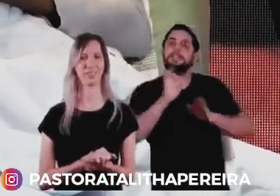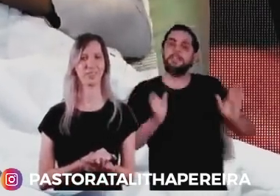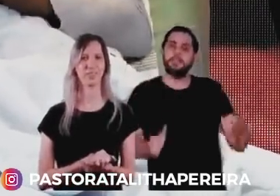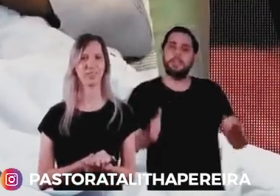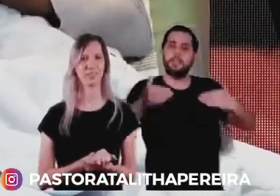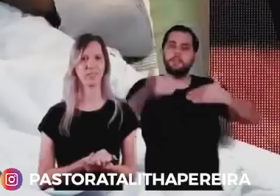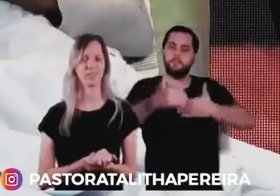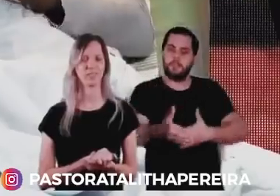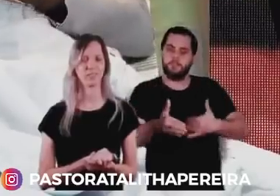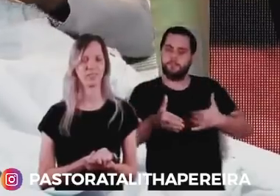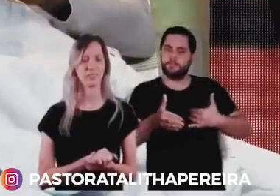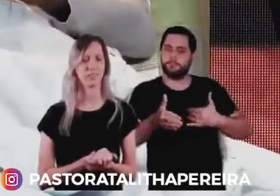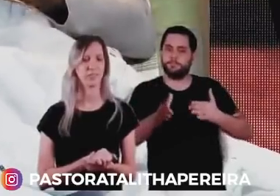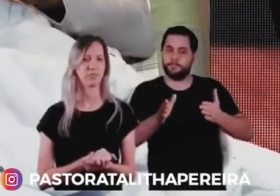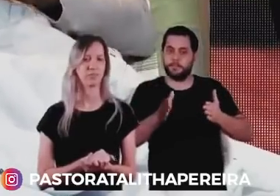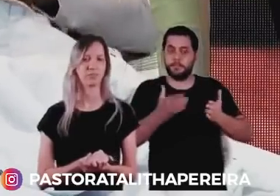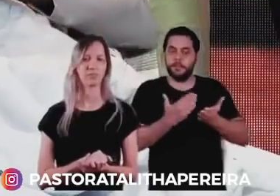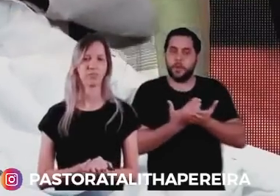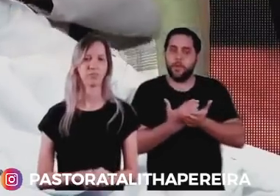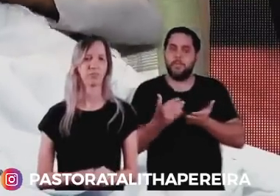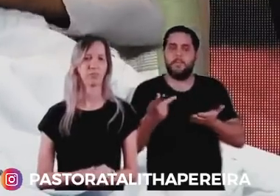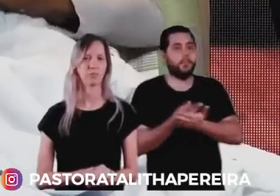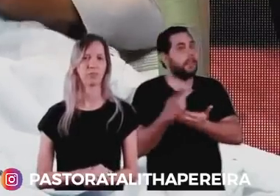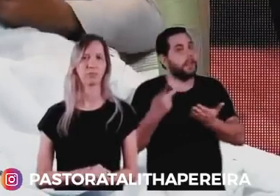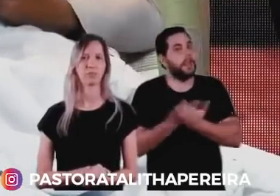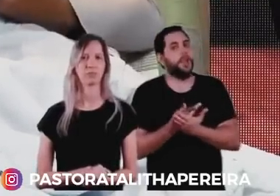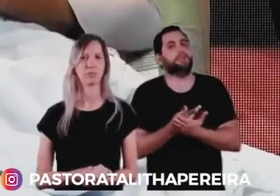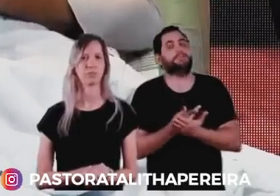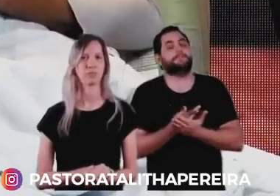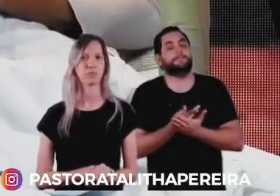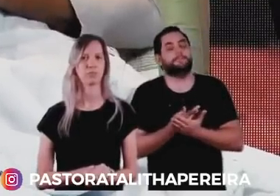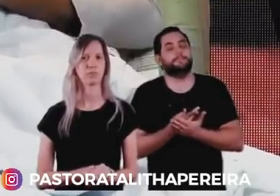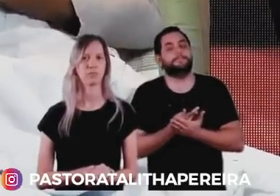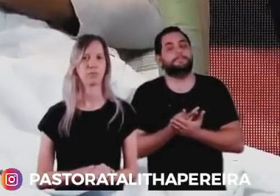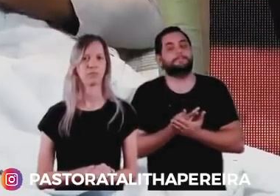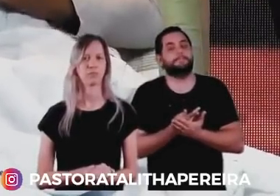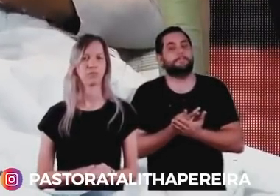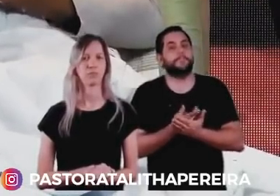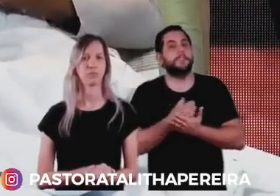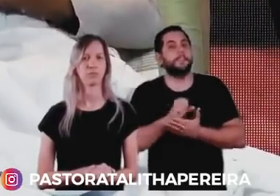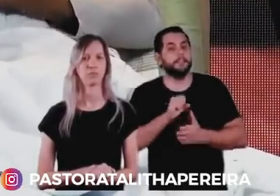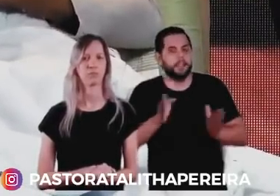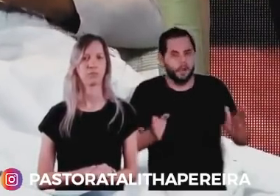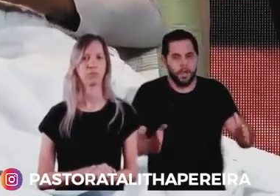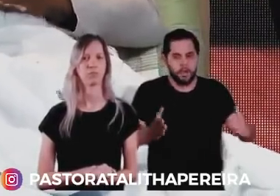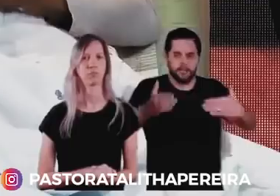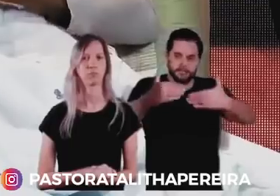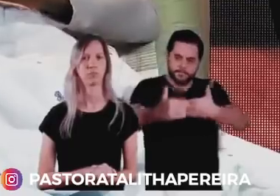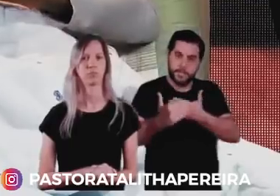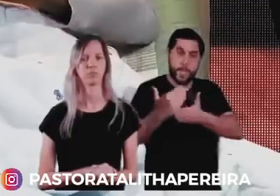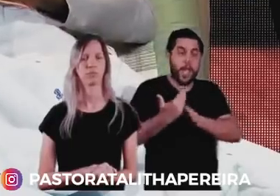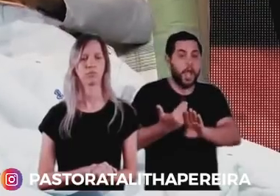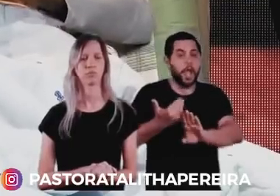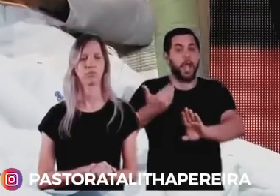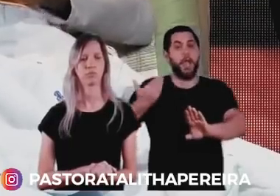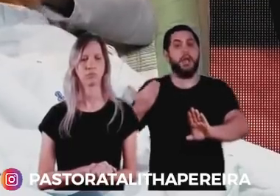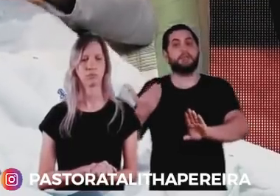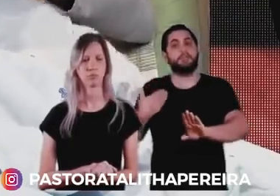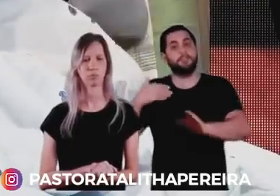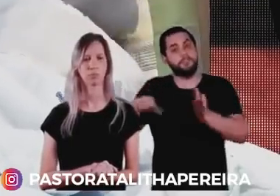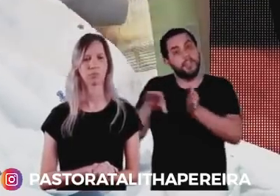paredes a coisa começa errada, se nas quatro paredes, antes de entrar